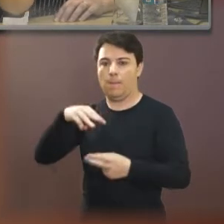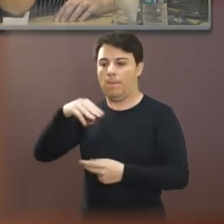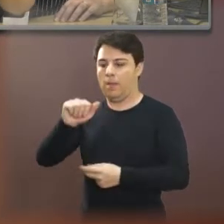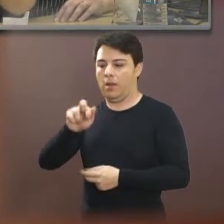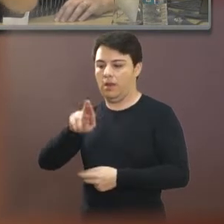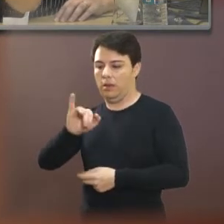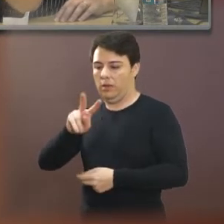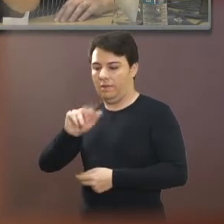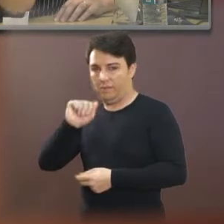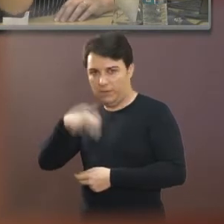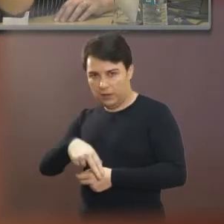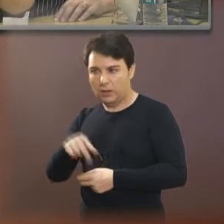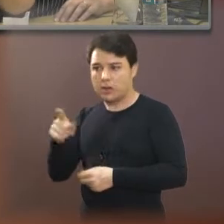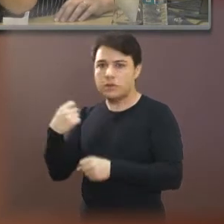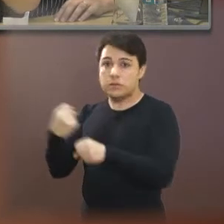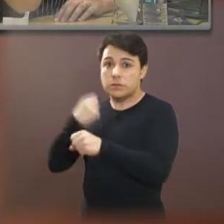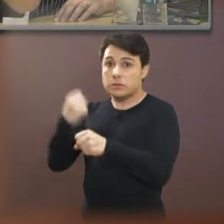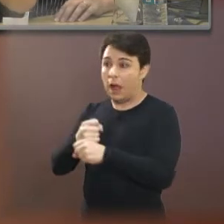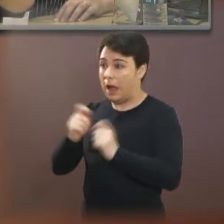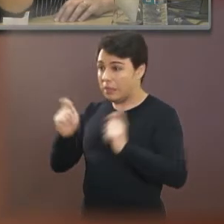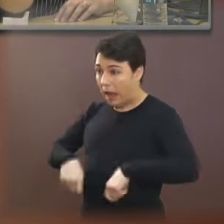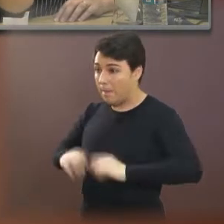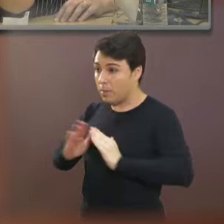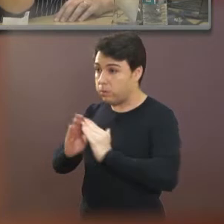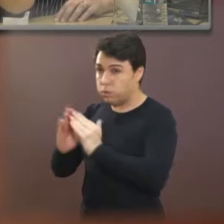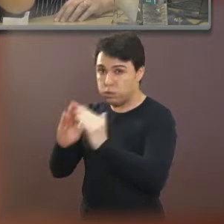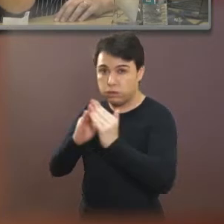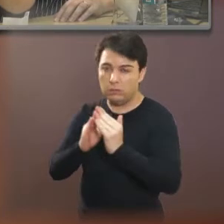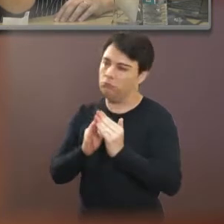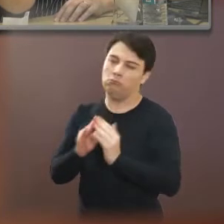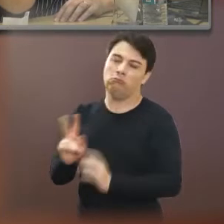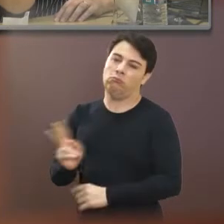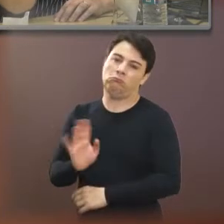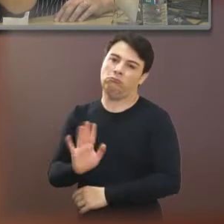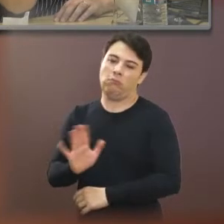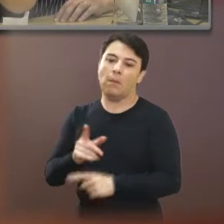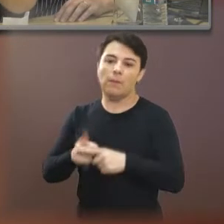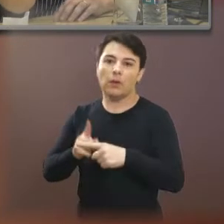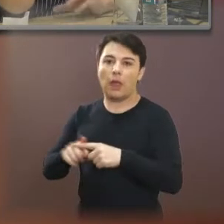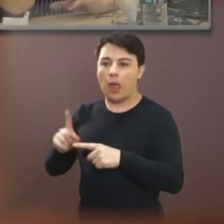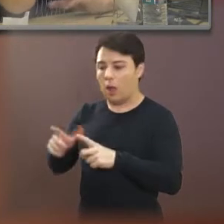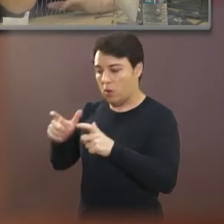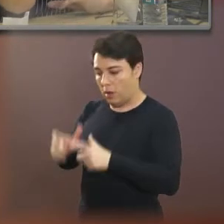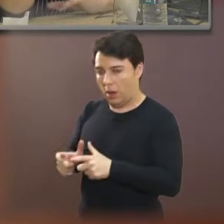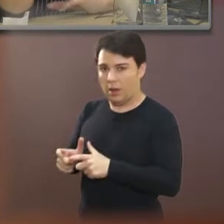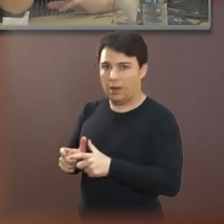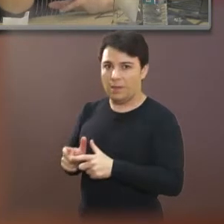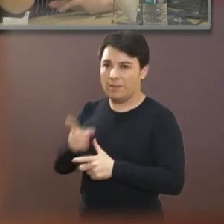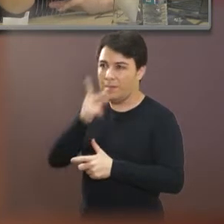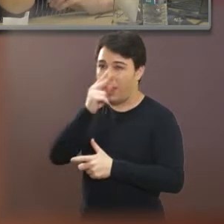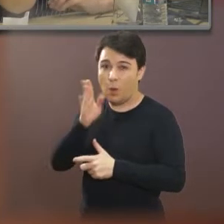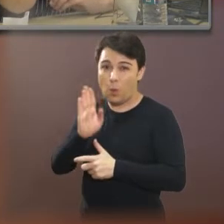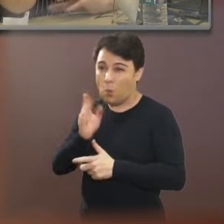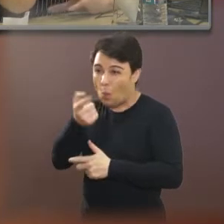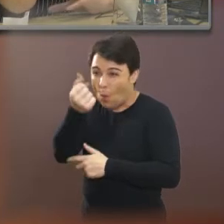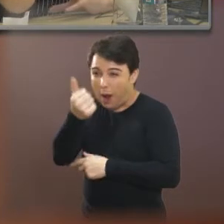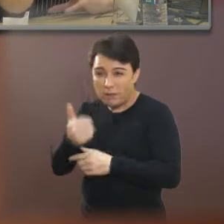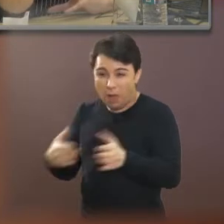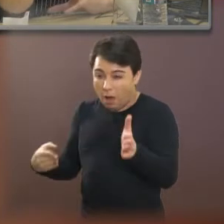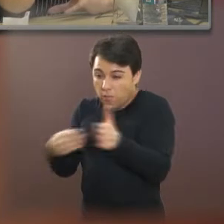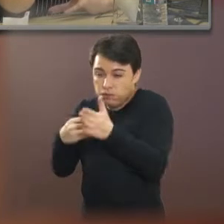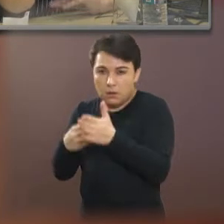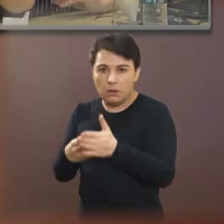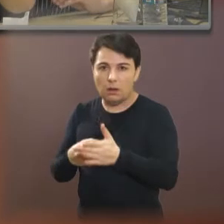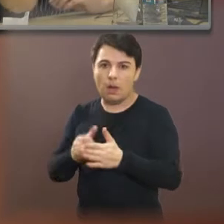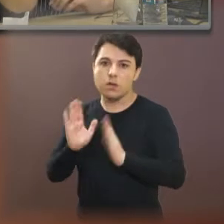potencial construtivo reduzido. Tem bastante área, a ocupação já está quase inteira realizada e tem